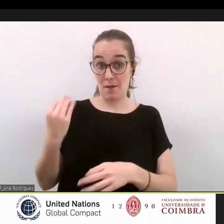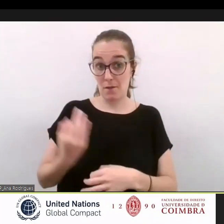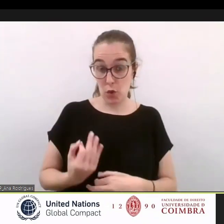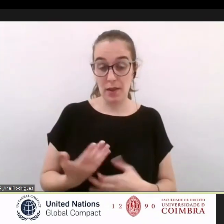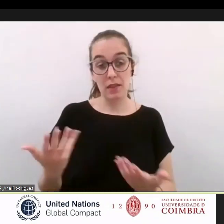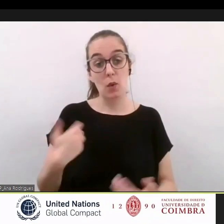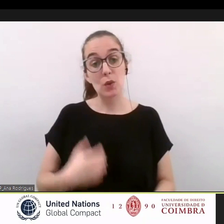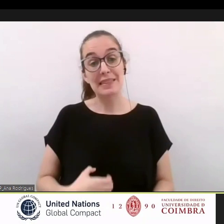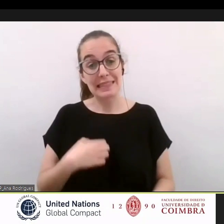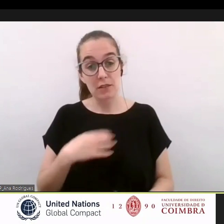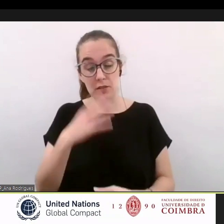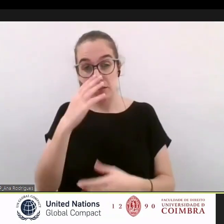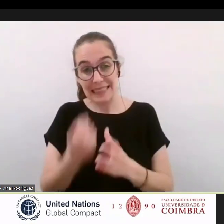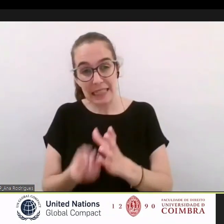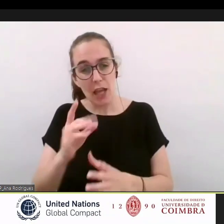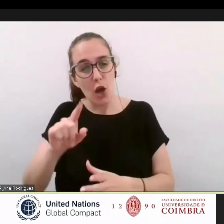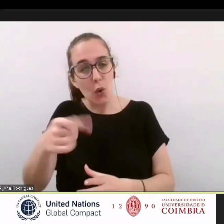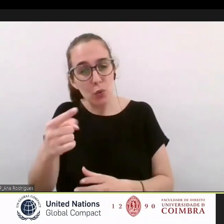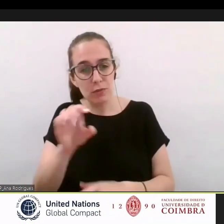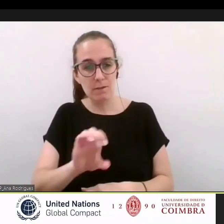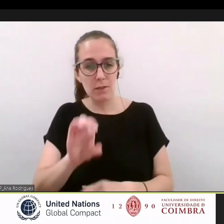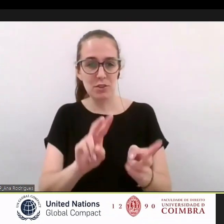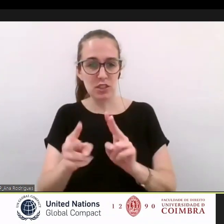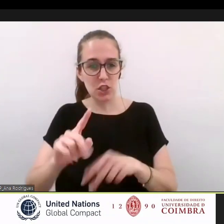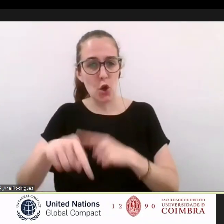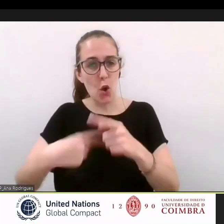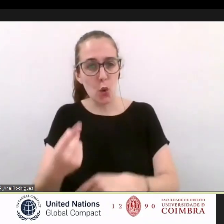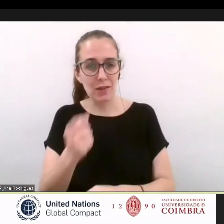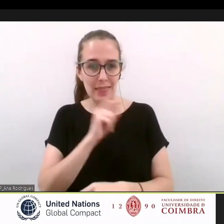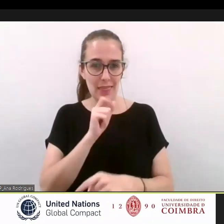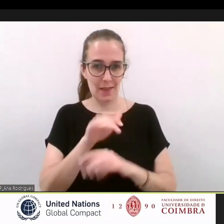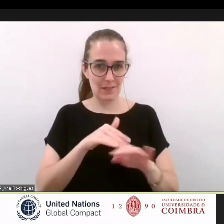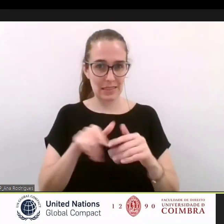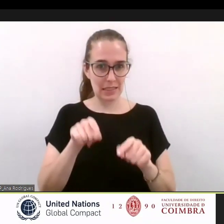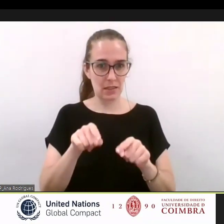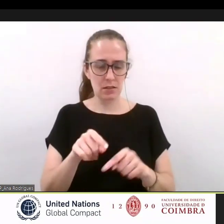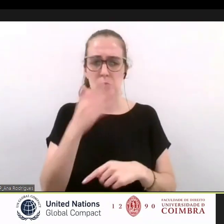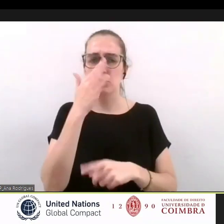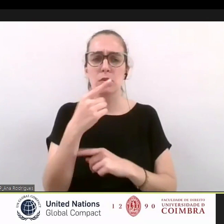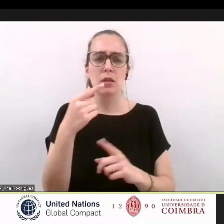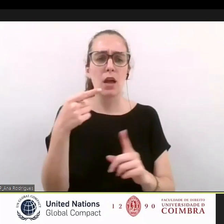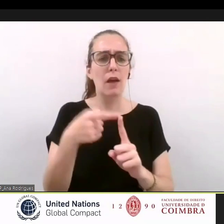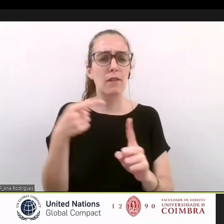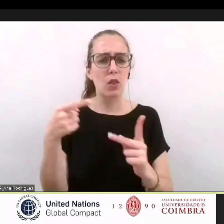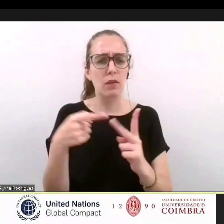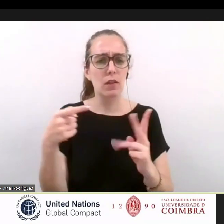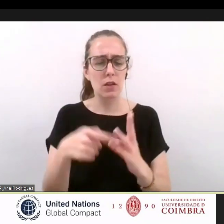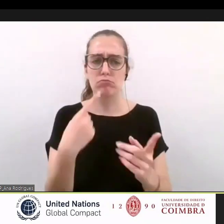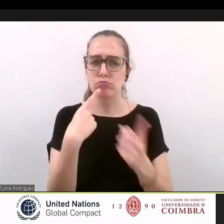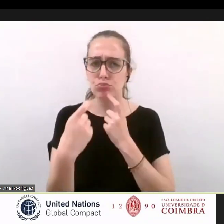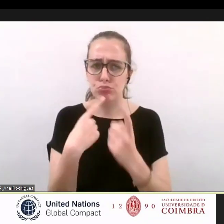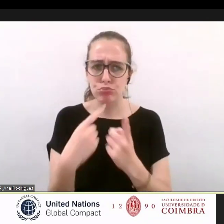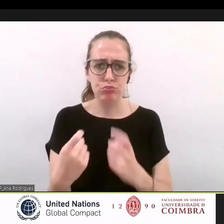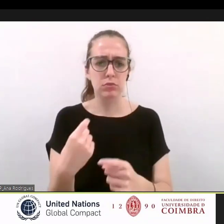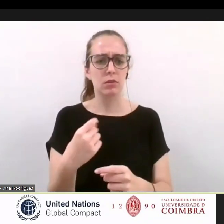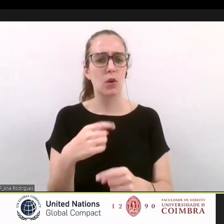participativo. Portanto, criando outras oportunidades, através até de referendos informais que podem ser